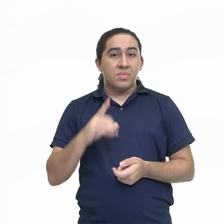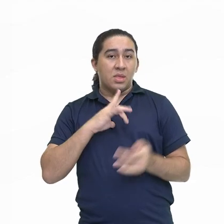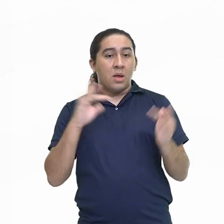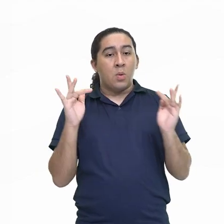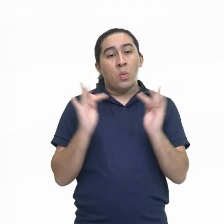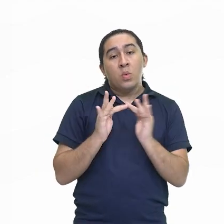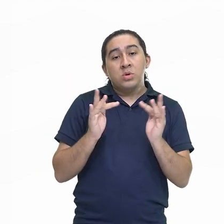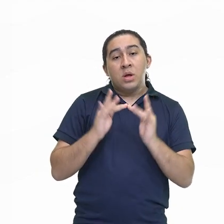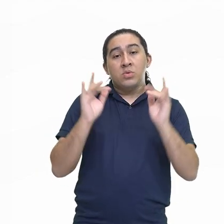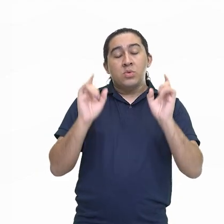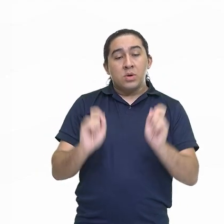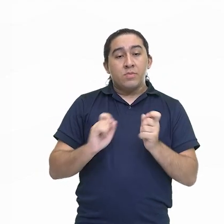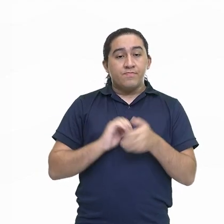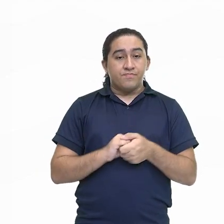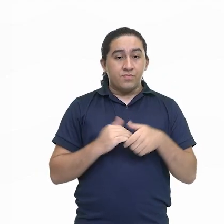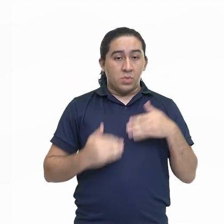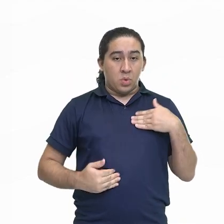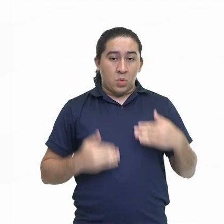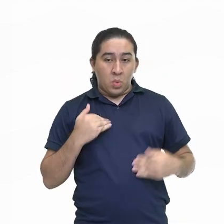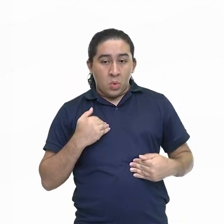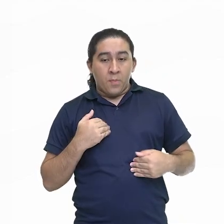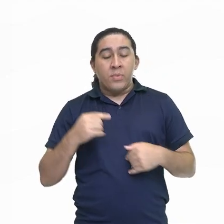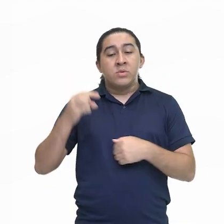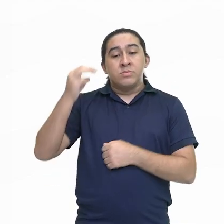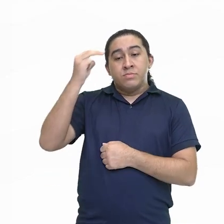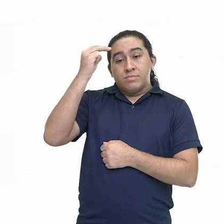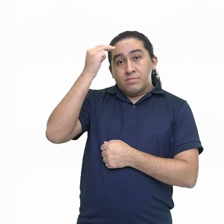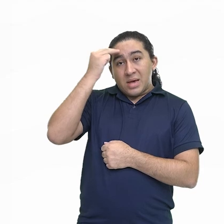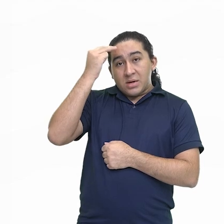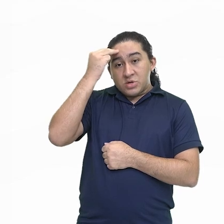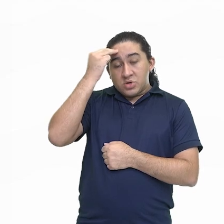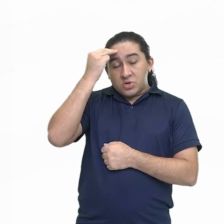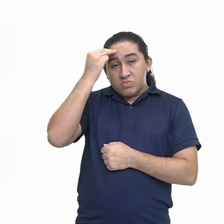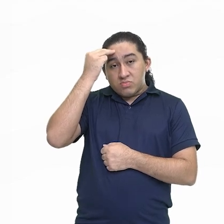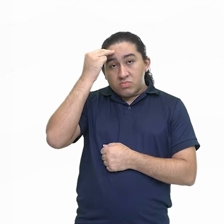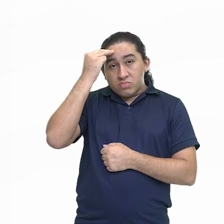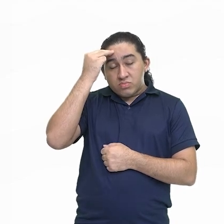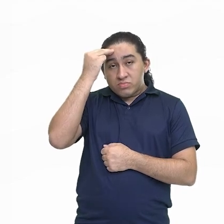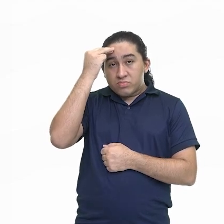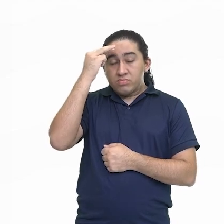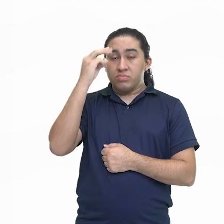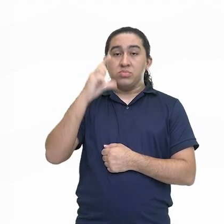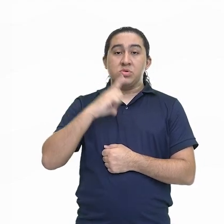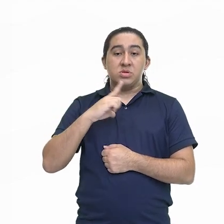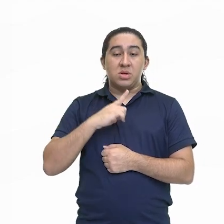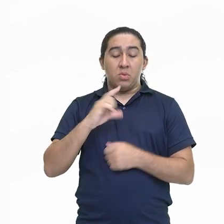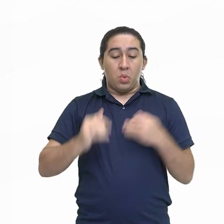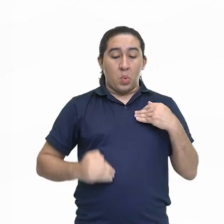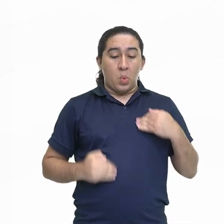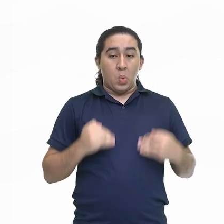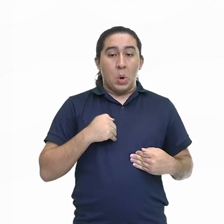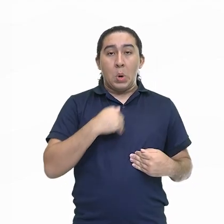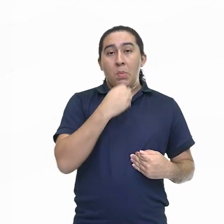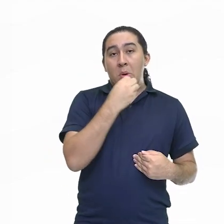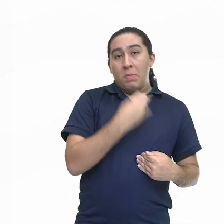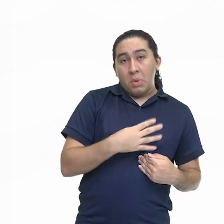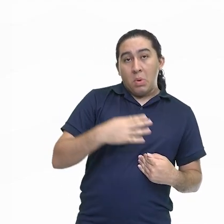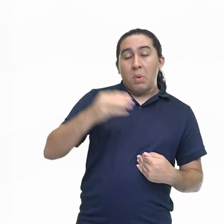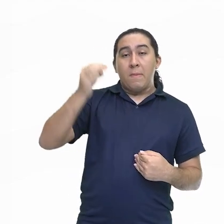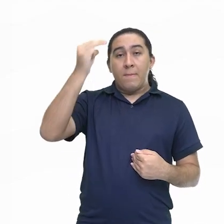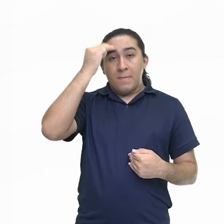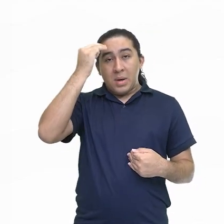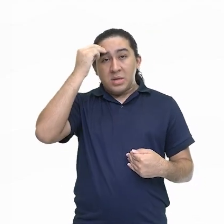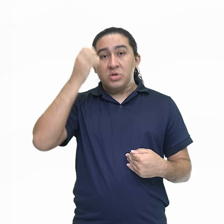conexão entre corpo e mente. Mente sã, corpo sã, não é verdade? Então você fazer essa conexão